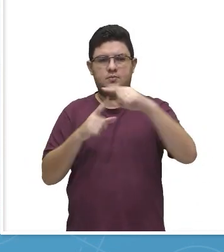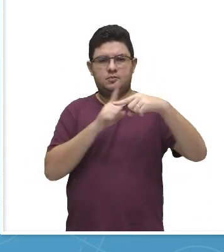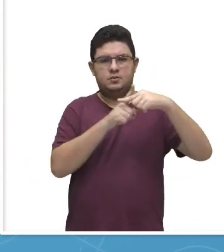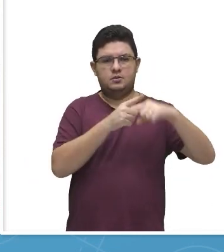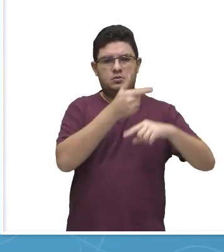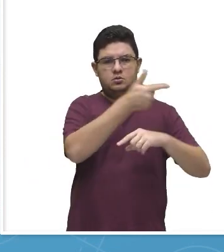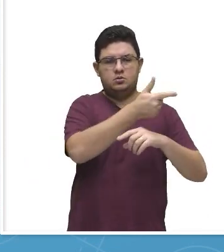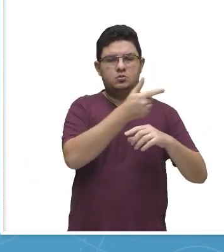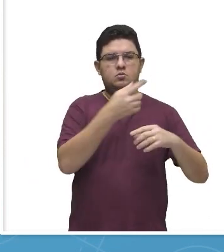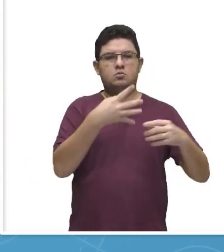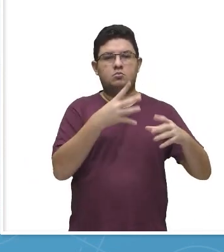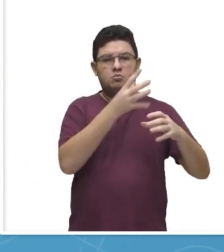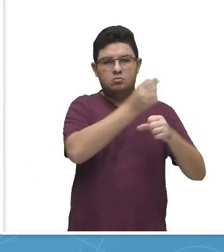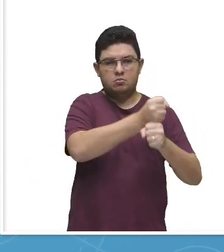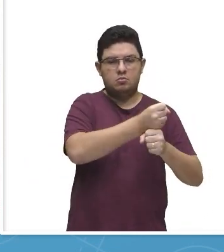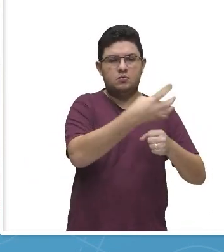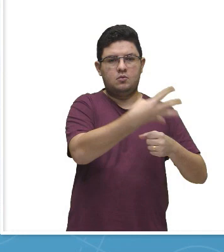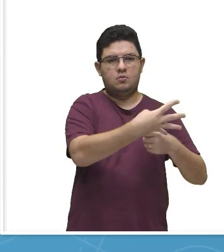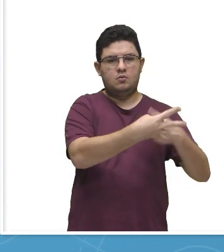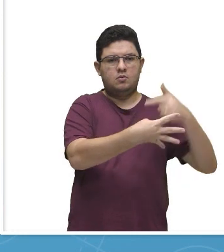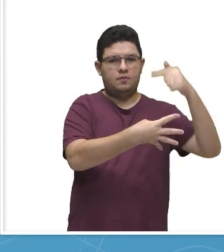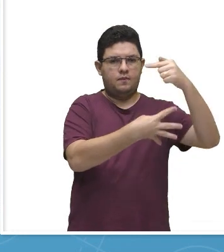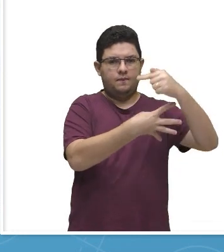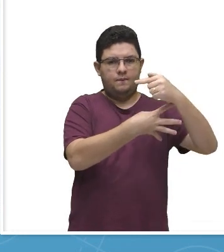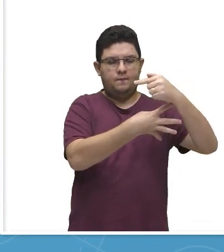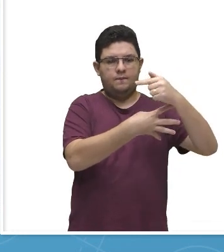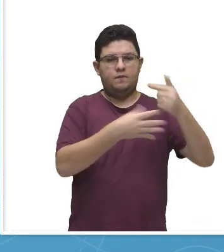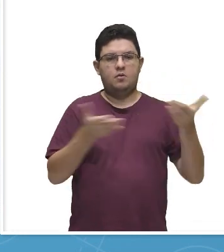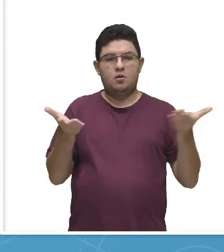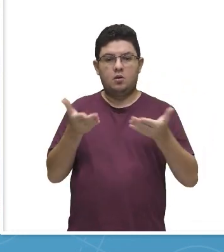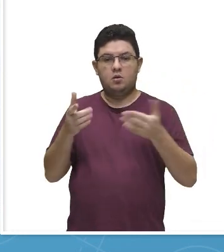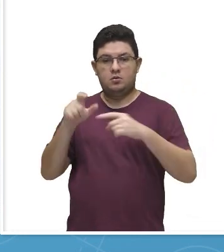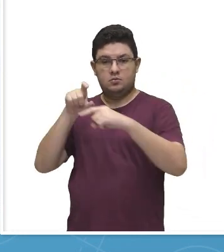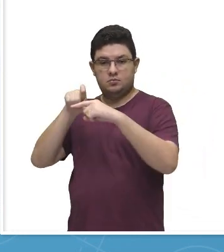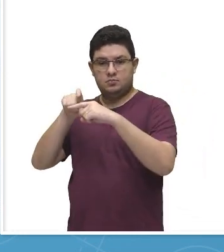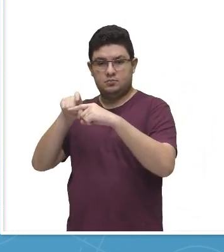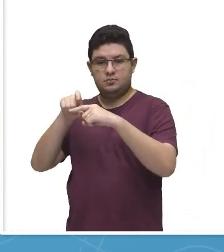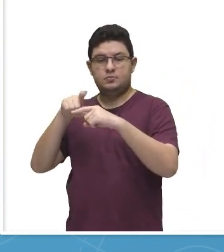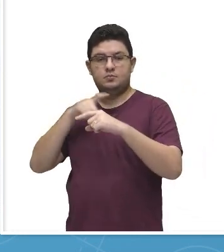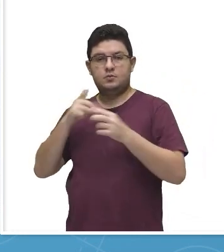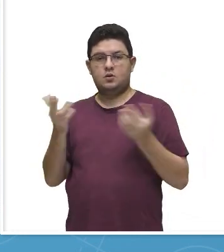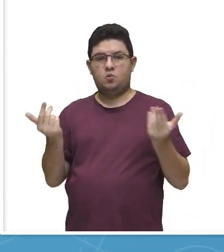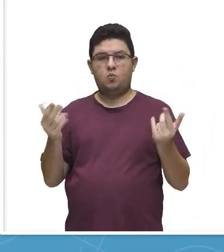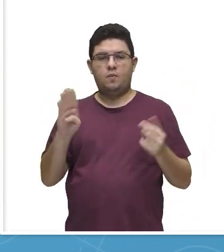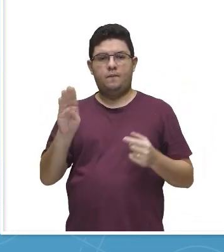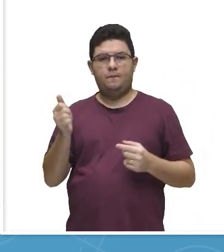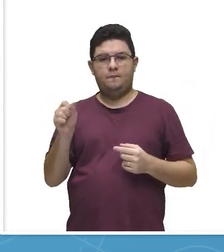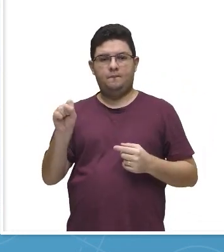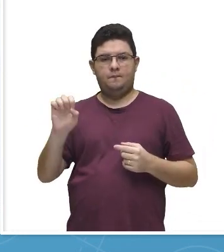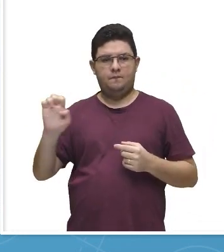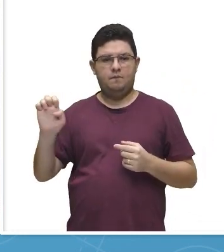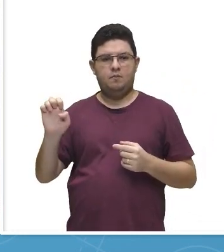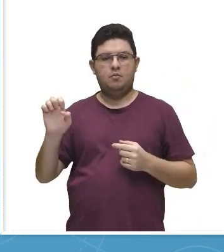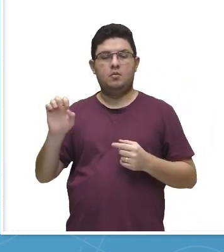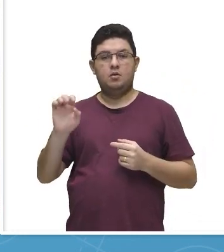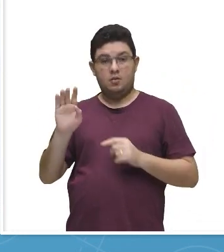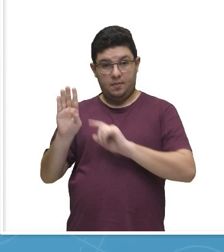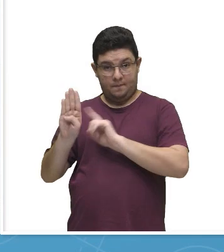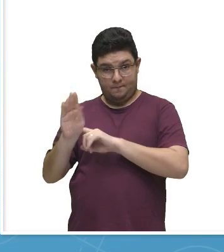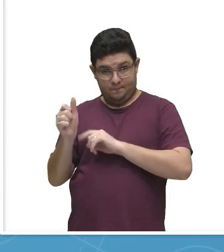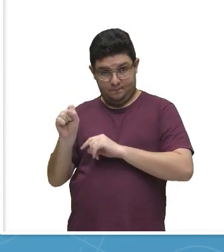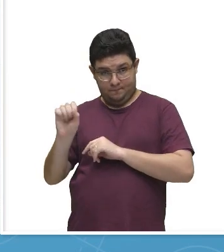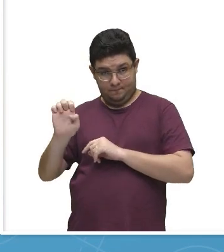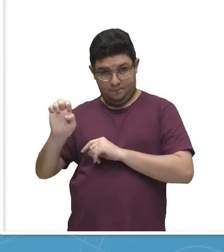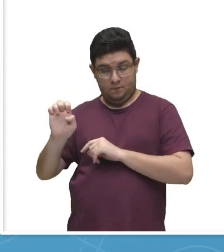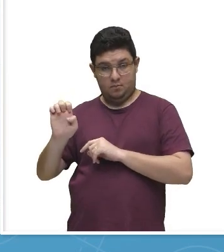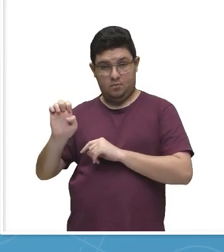de potência de mesma base. Conservamos a base e vamos subtrair os expoentes, já que é uma divisão, operação inversa. Se na